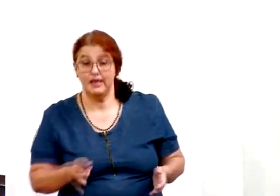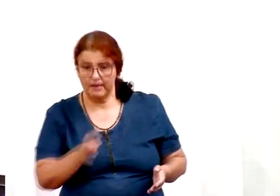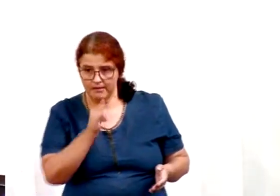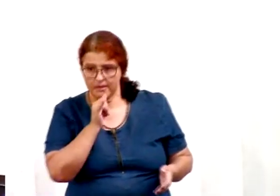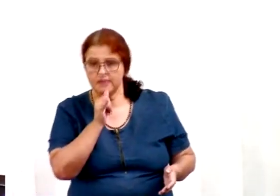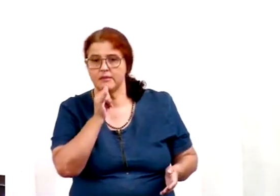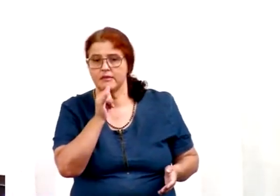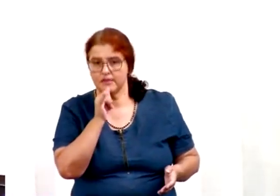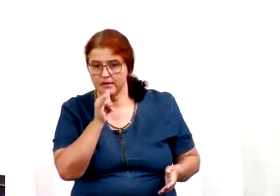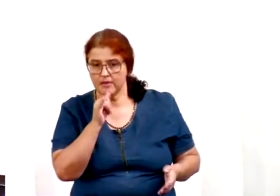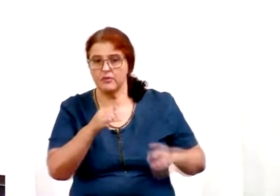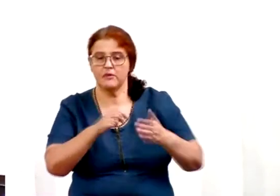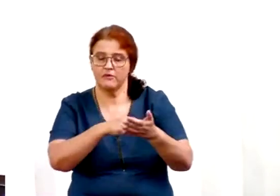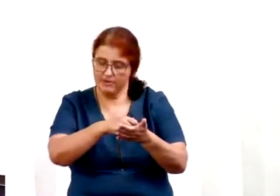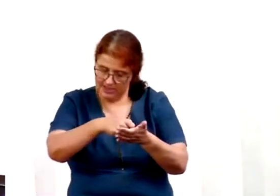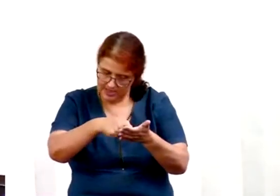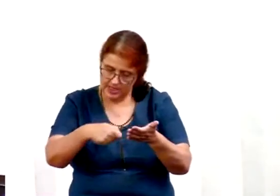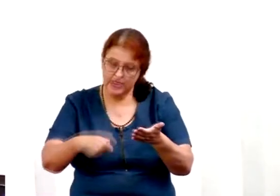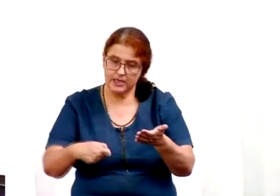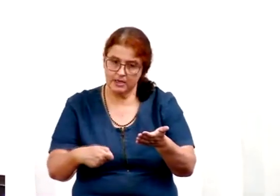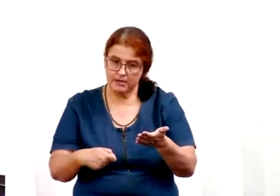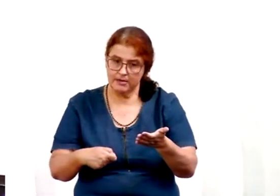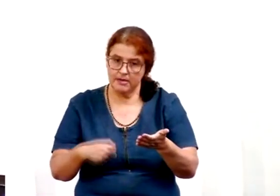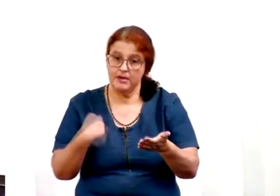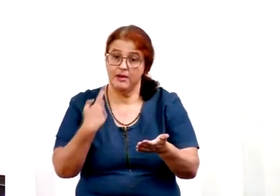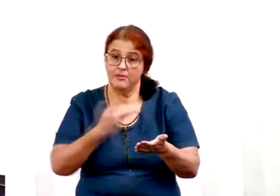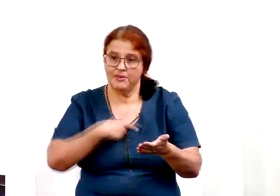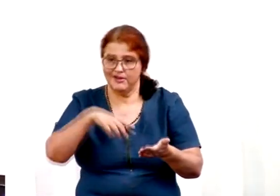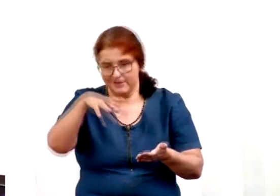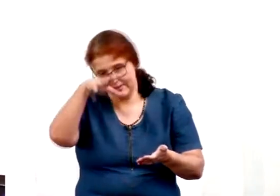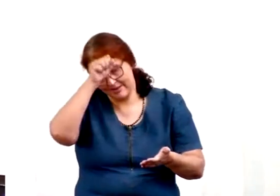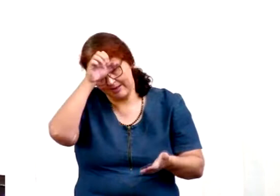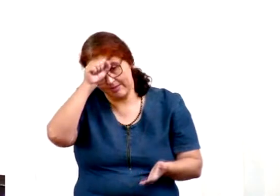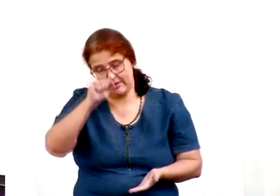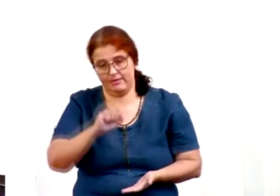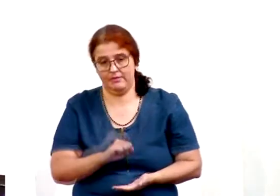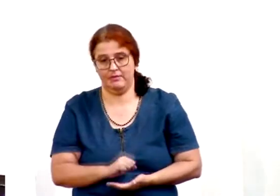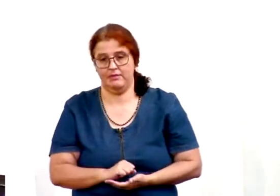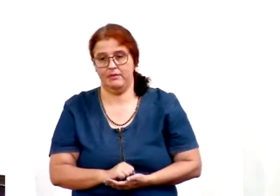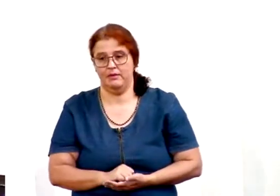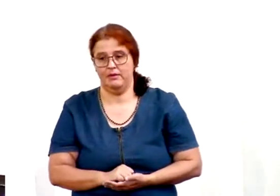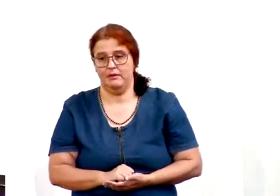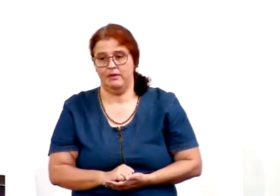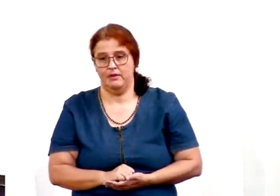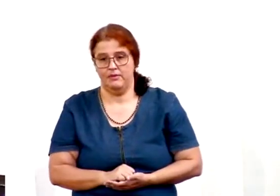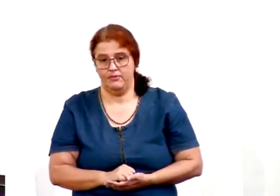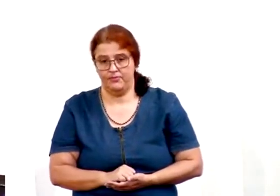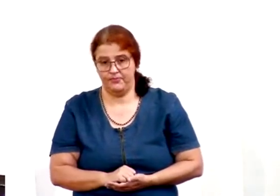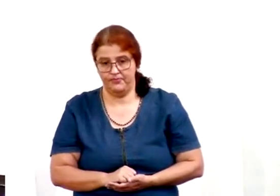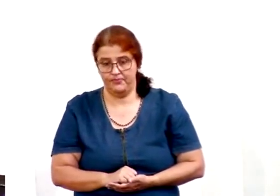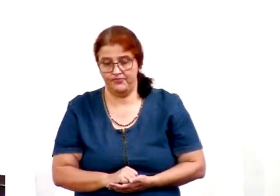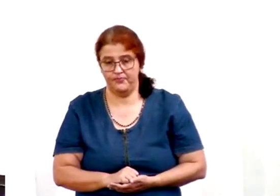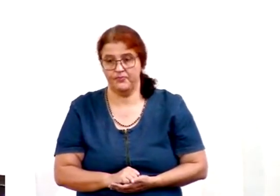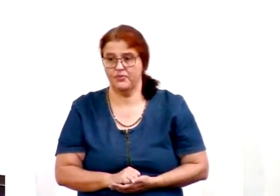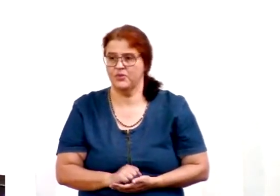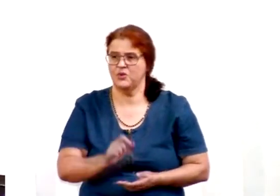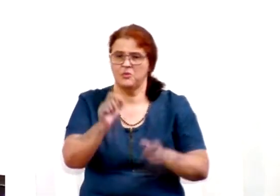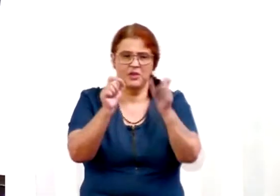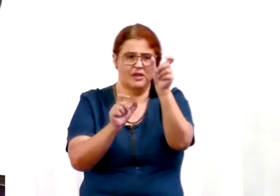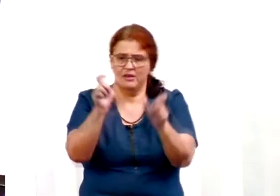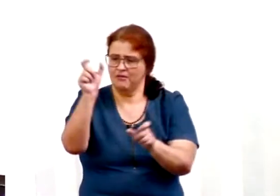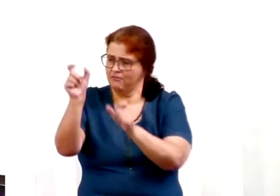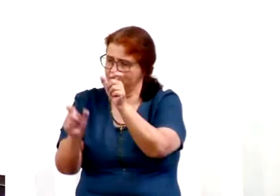foram escritas para advertência nossa, de nós outros, sobre quem os fins